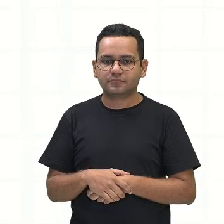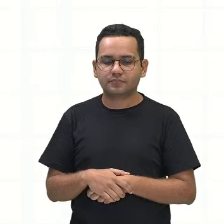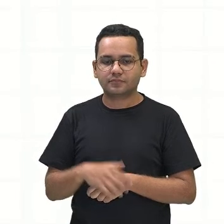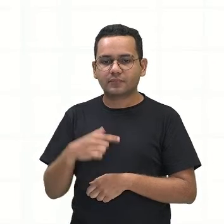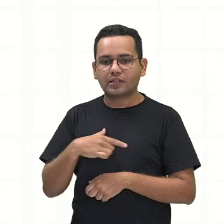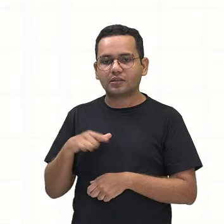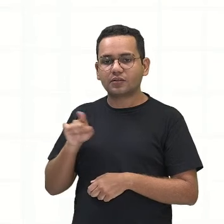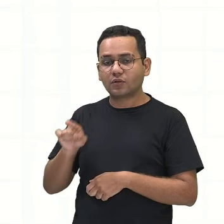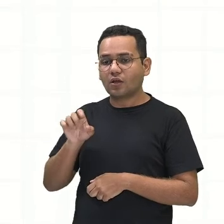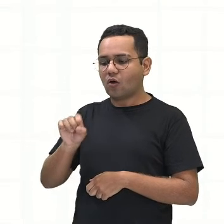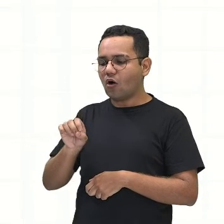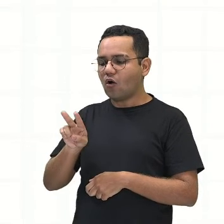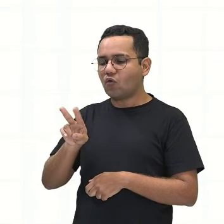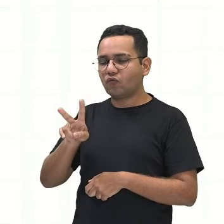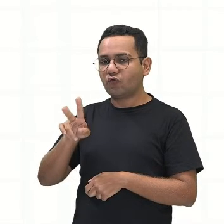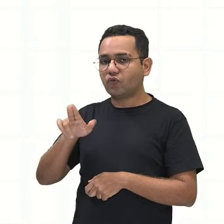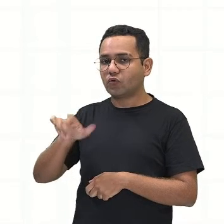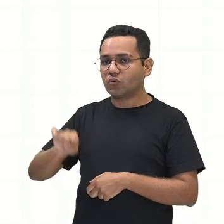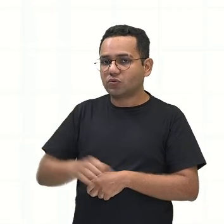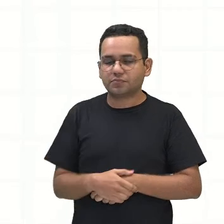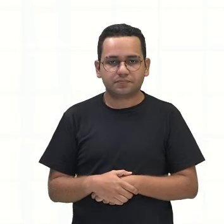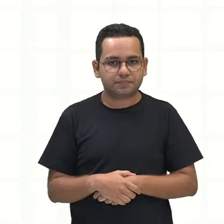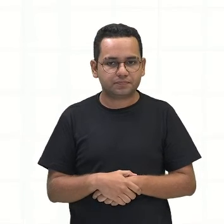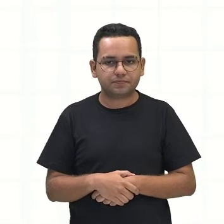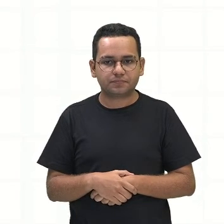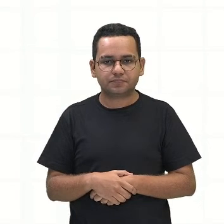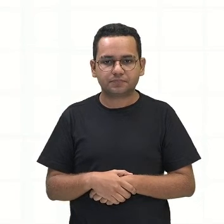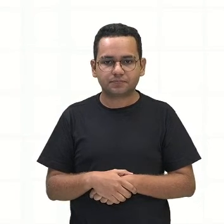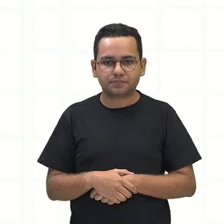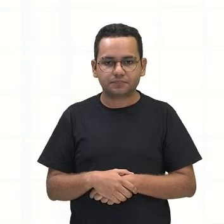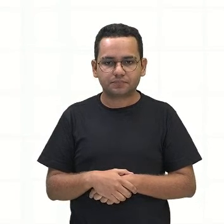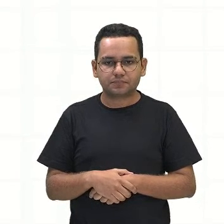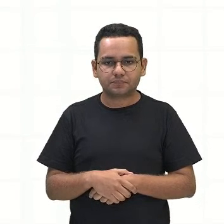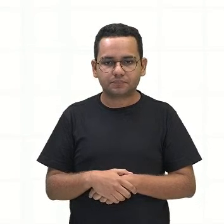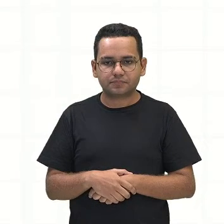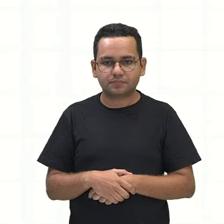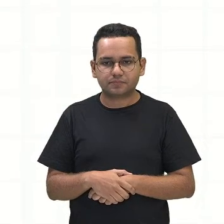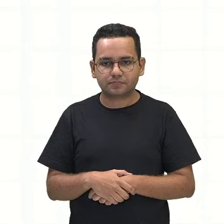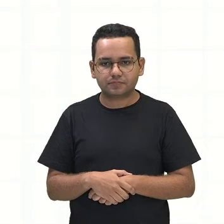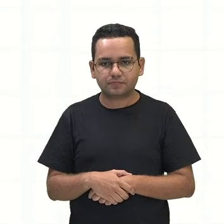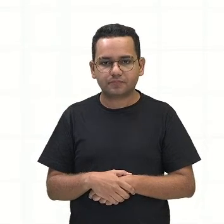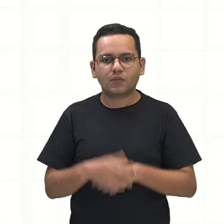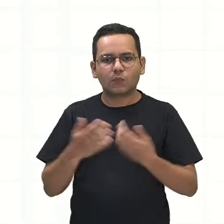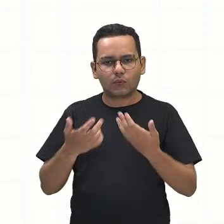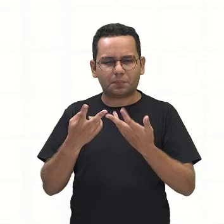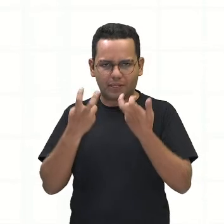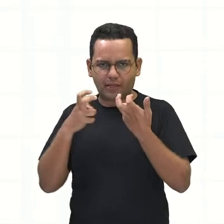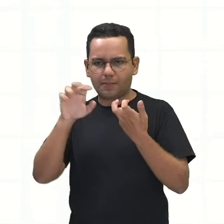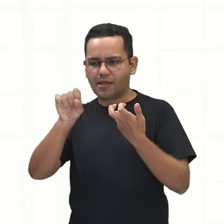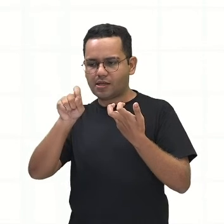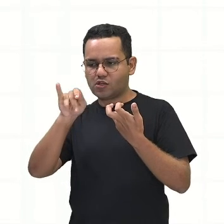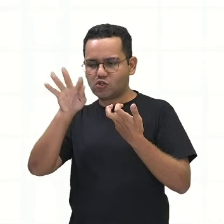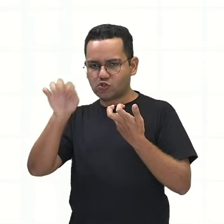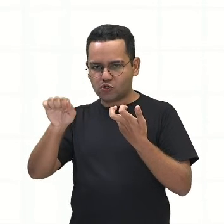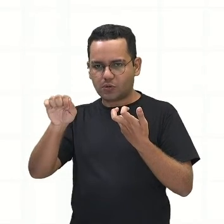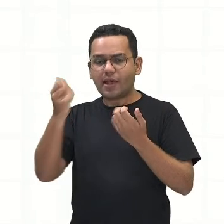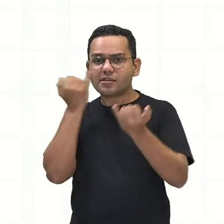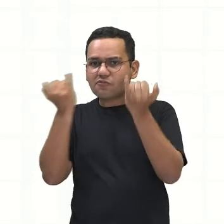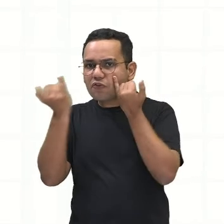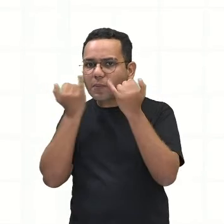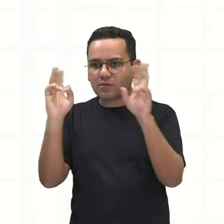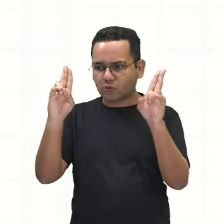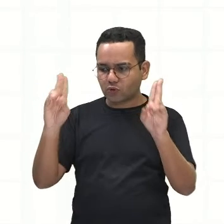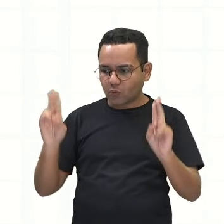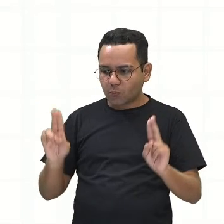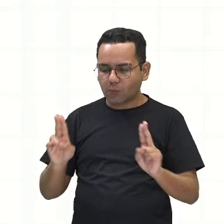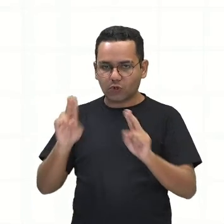os óvulos. Então, aí essas estruturas do estigma, estilete, ovário e óvulos,